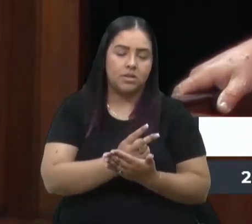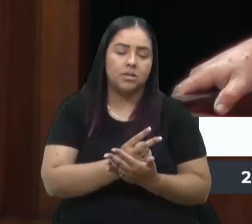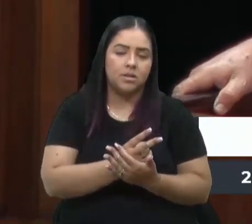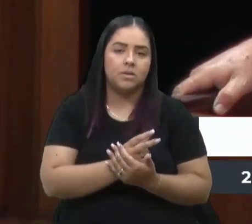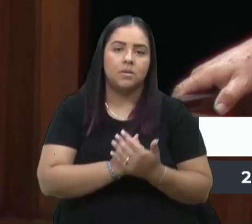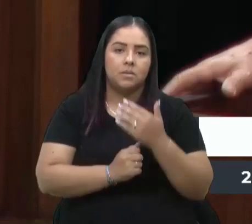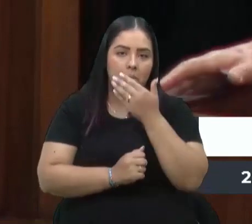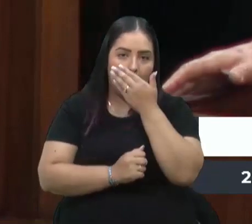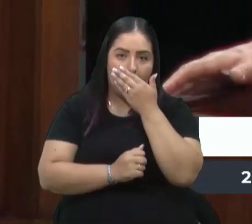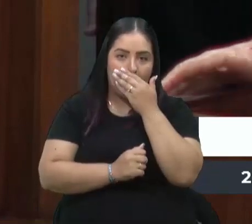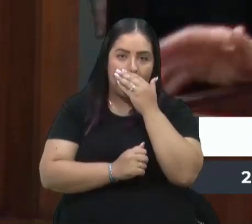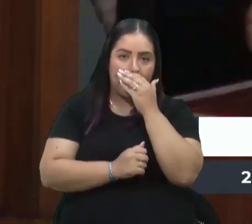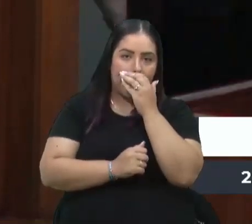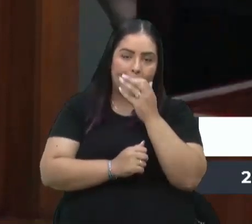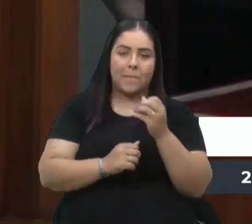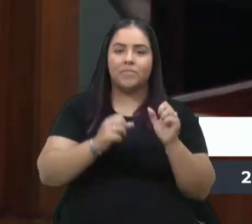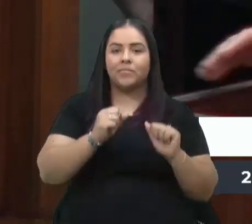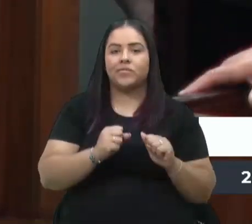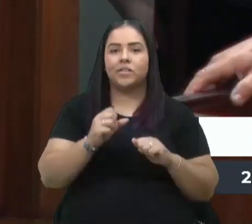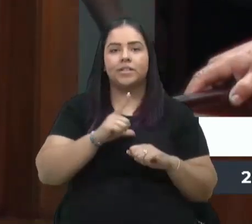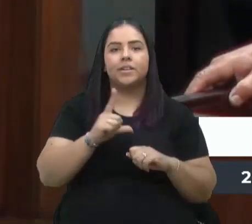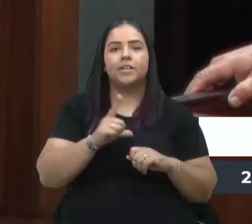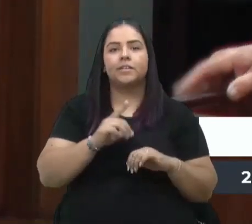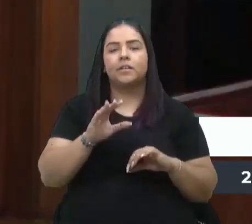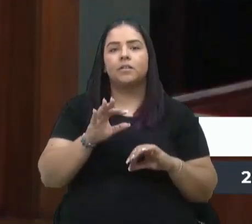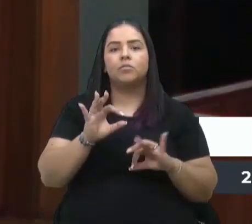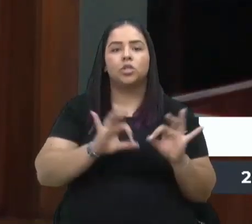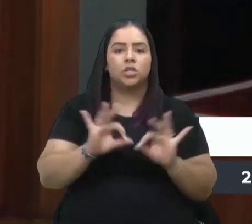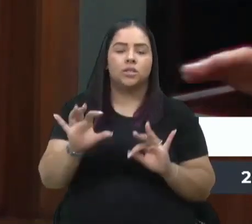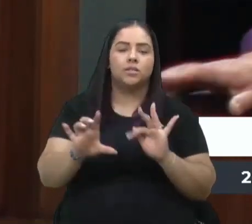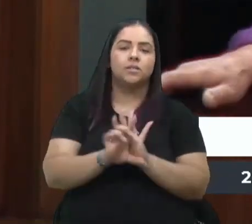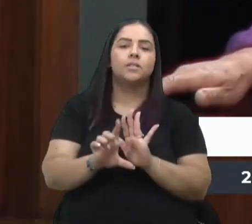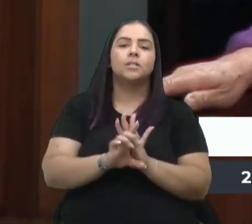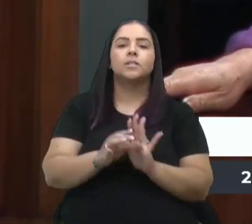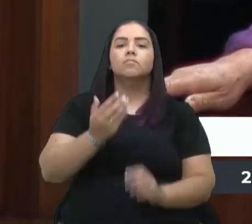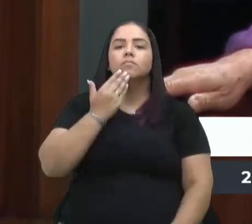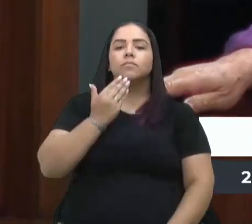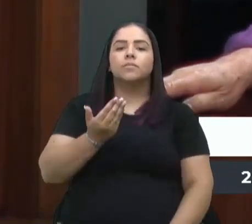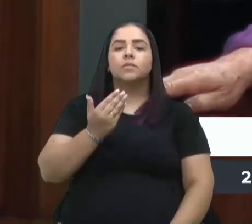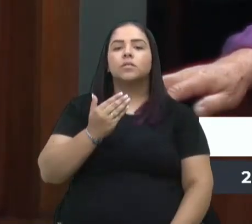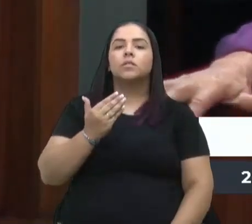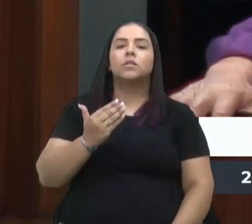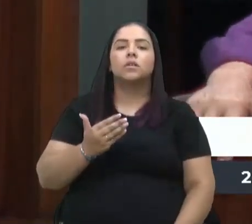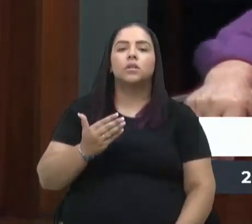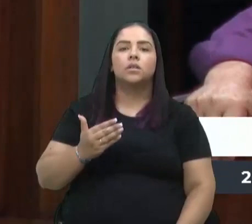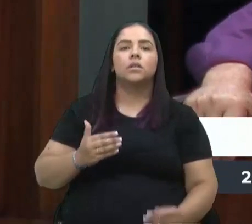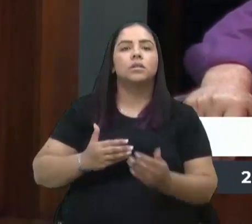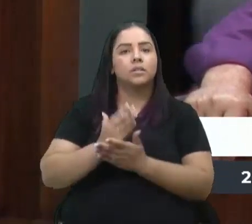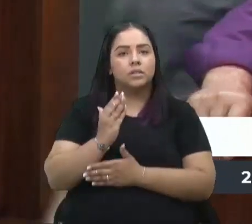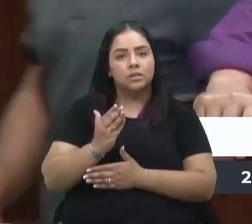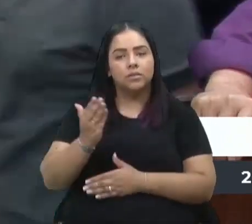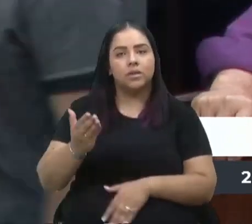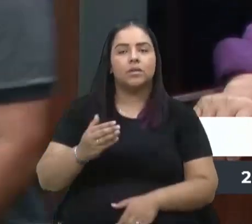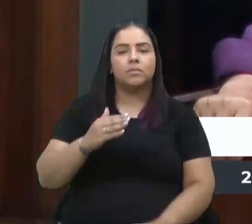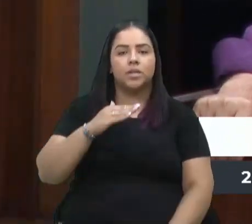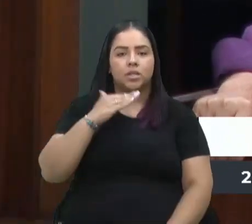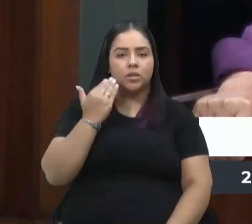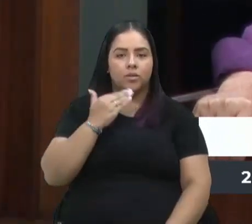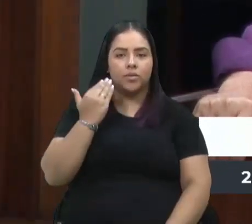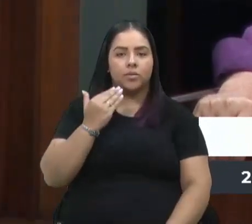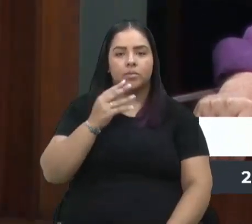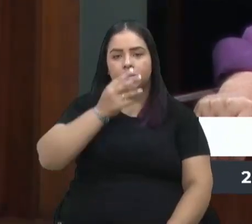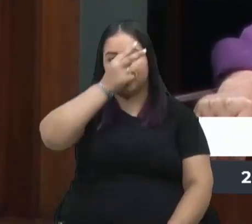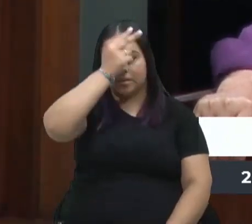pudesse talvez vir para cá um decreto, um projeto de lei, pedindo autorização legislativa, vereadora Marisol, para que o